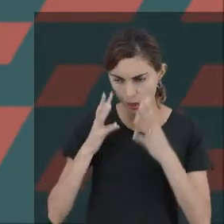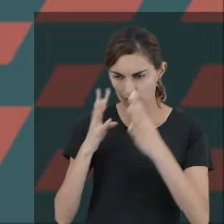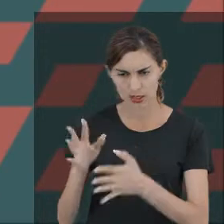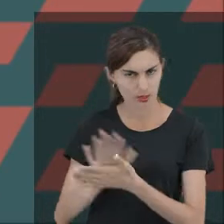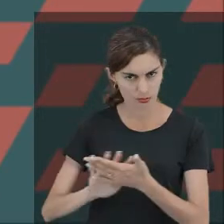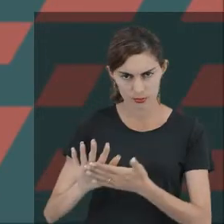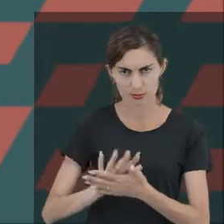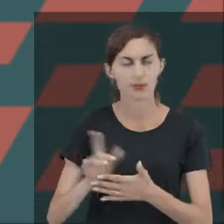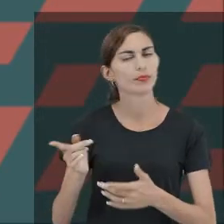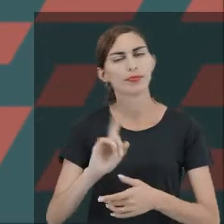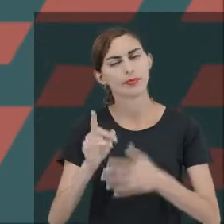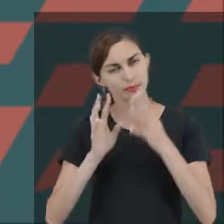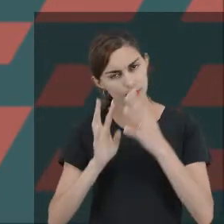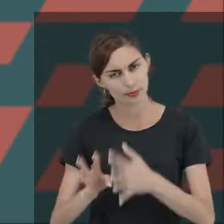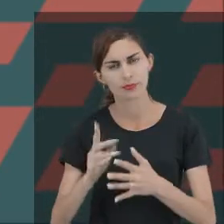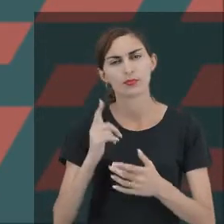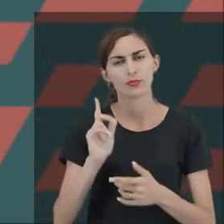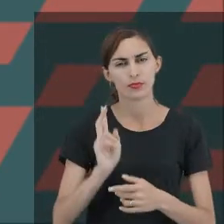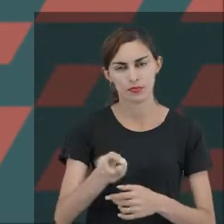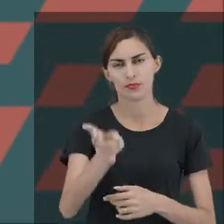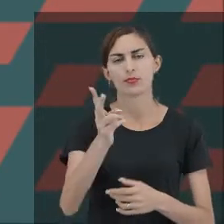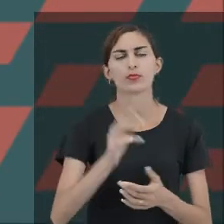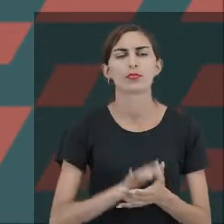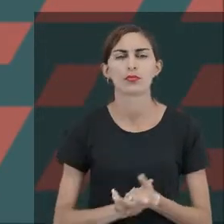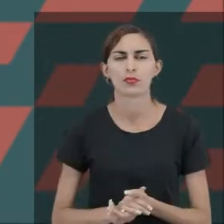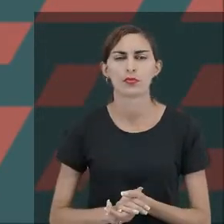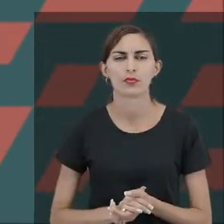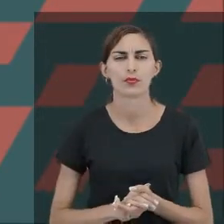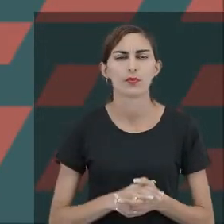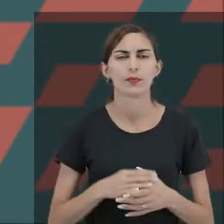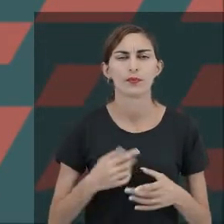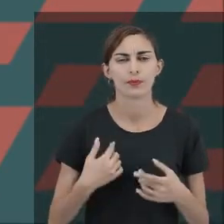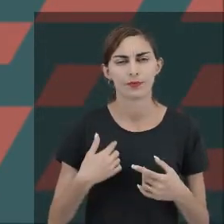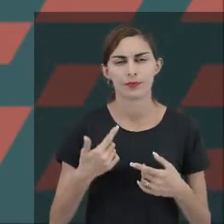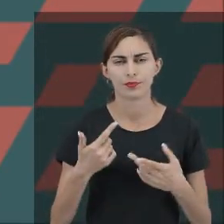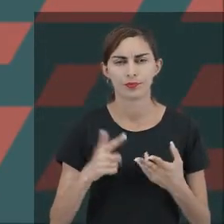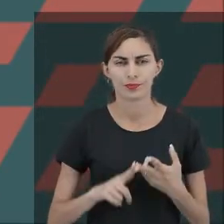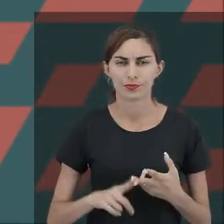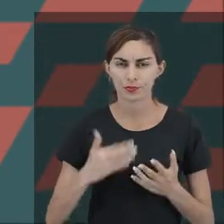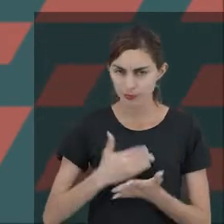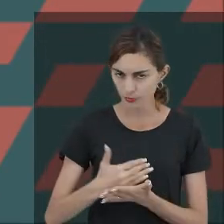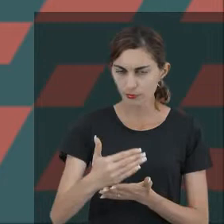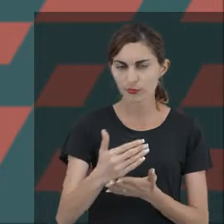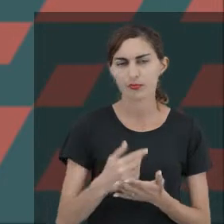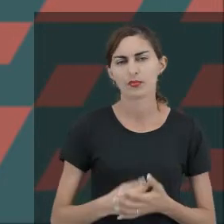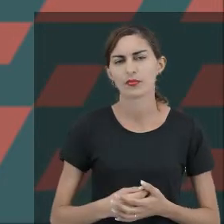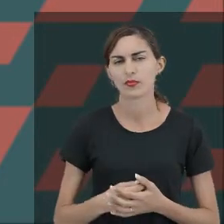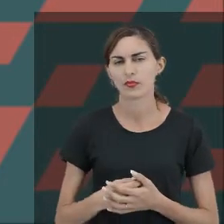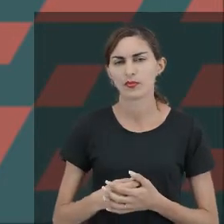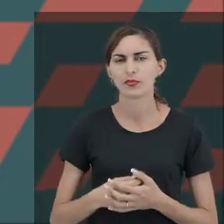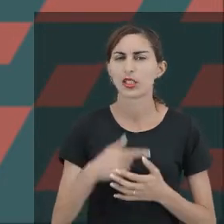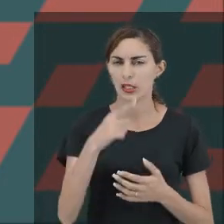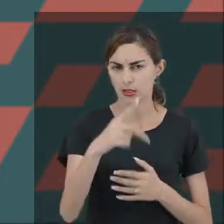que deixa de receber atenção. Isso é importante todo mundo gravar, certo? Mas vamos lá.